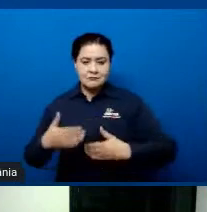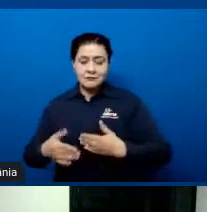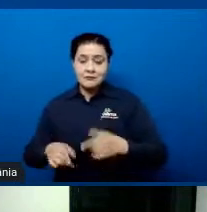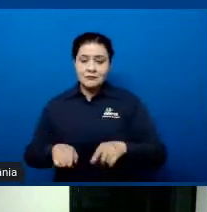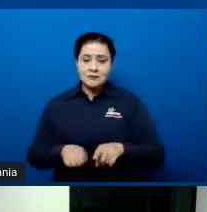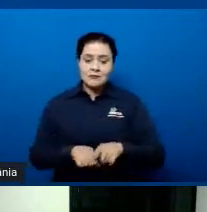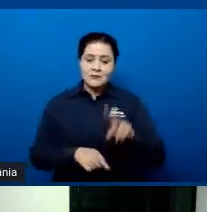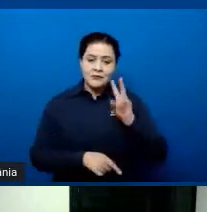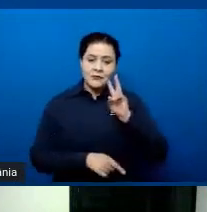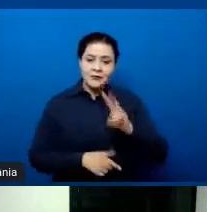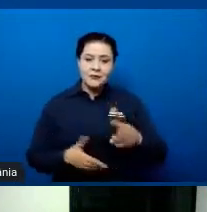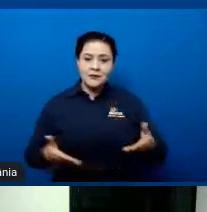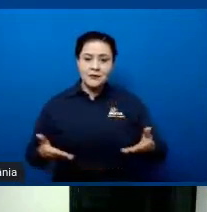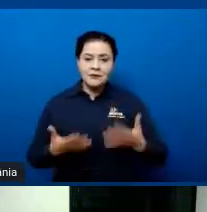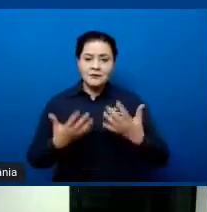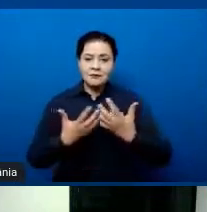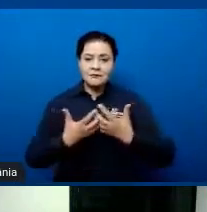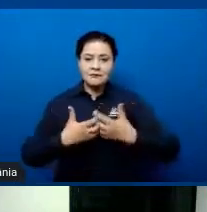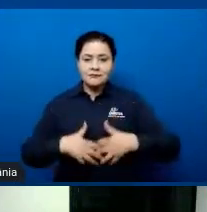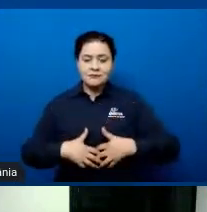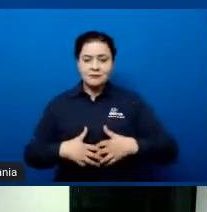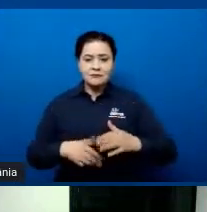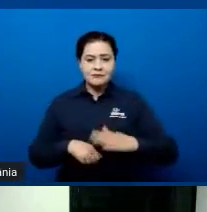ver agora qual é o funcionamento dele.